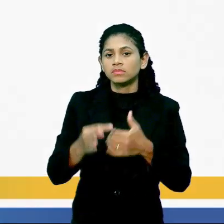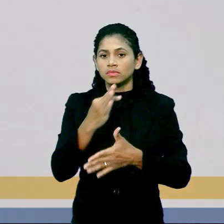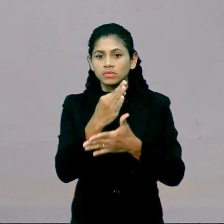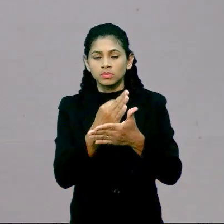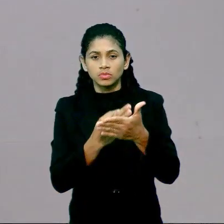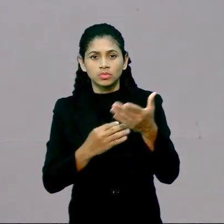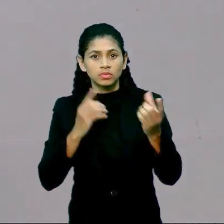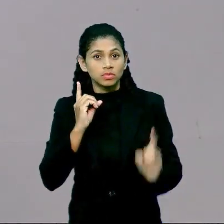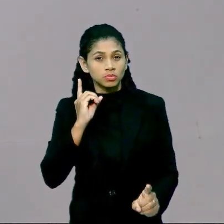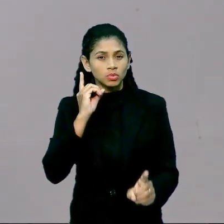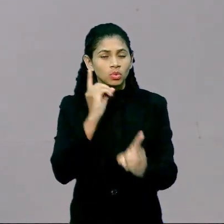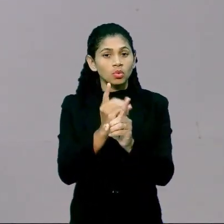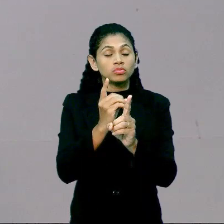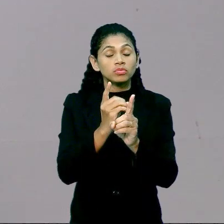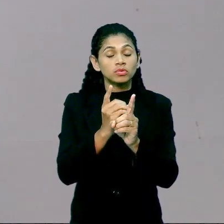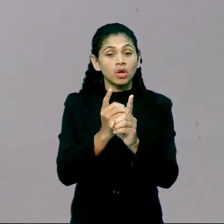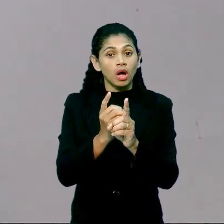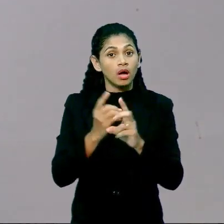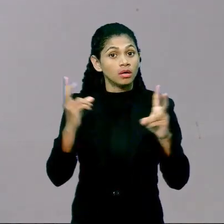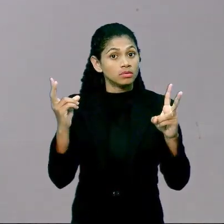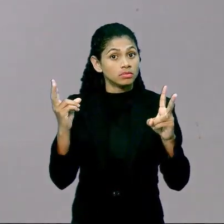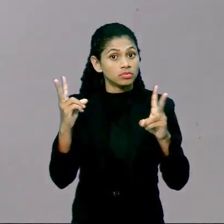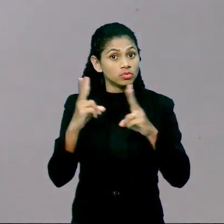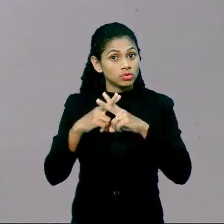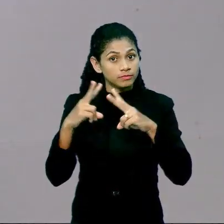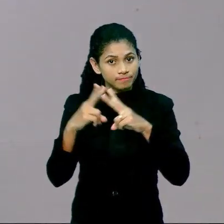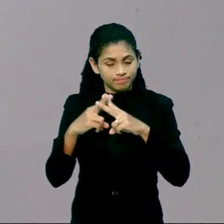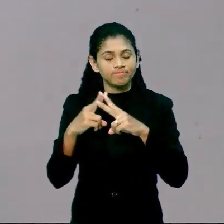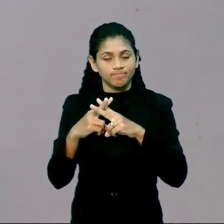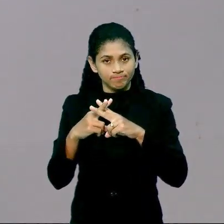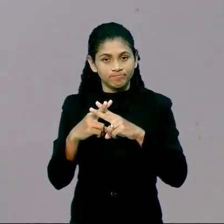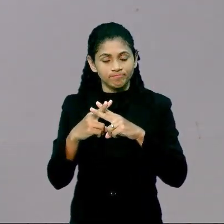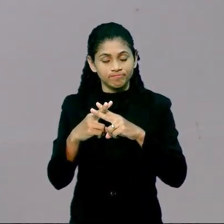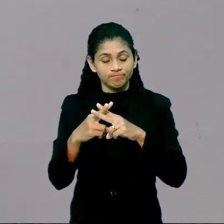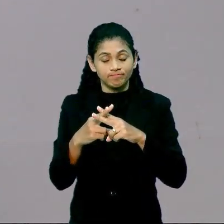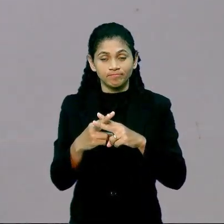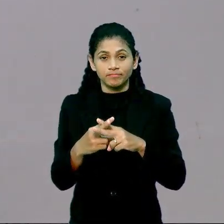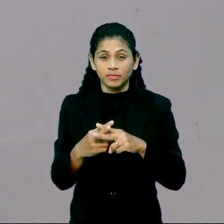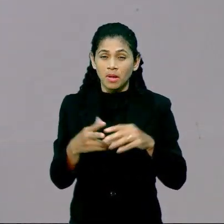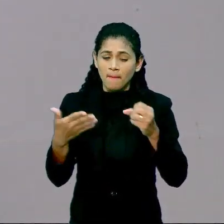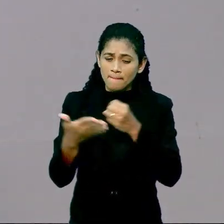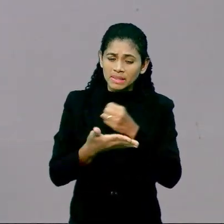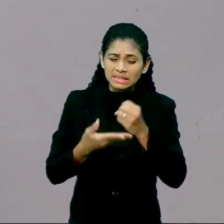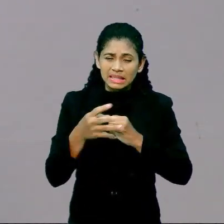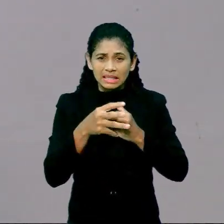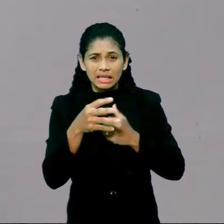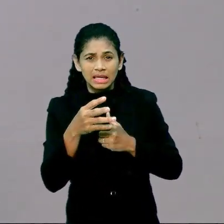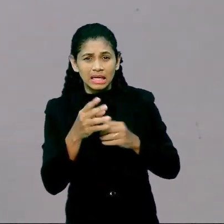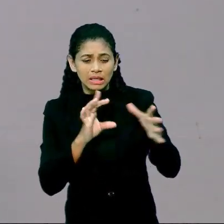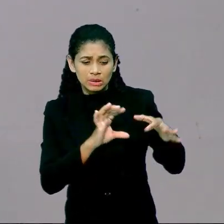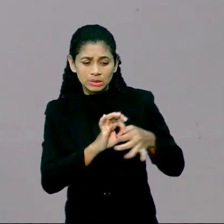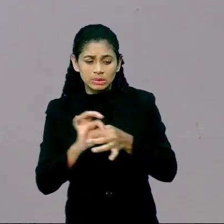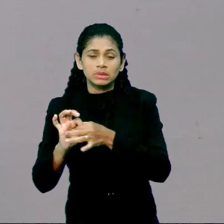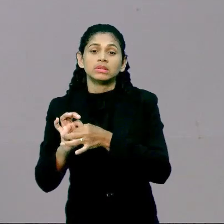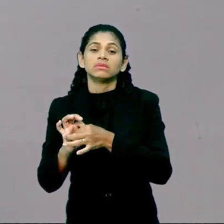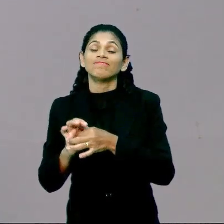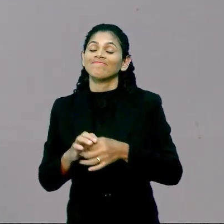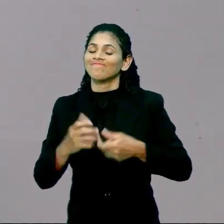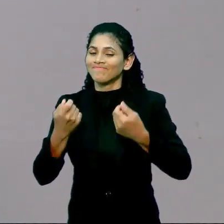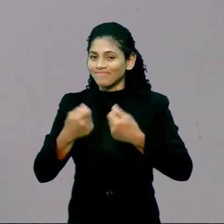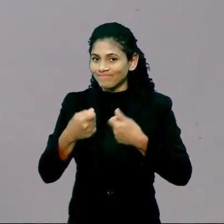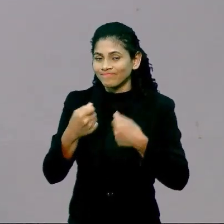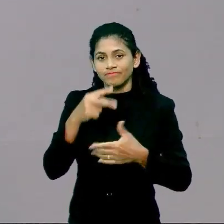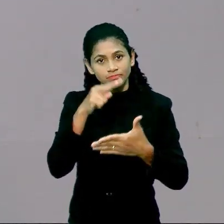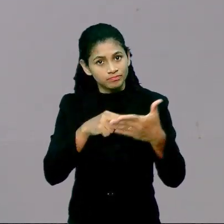abordagem de lutas. Eu já vou até parar, porque se é de acordo com o texto, eu preciso ler o texto. Porque se ele falasse,